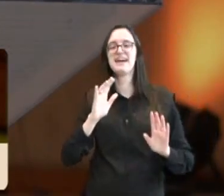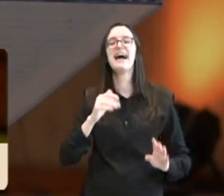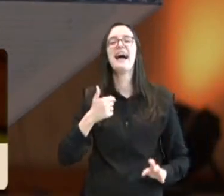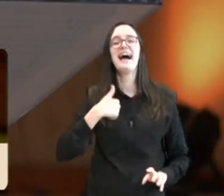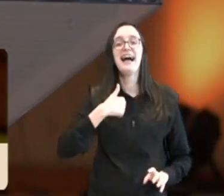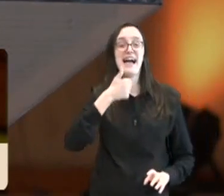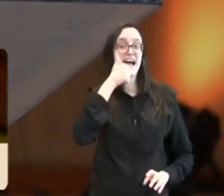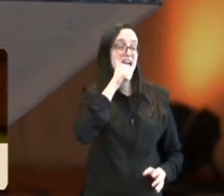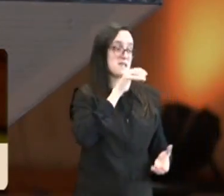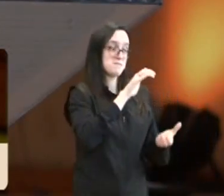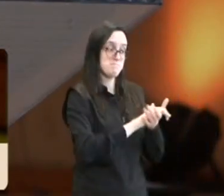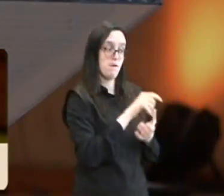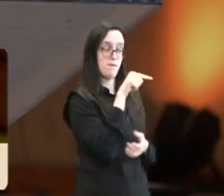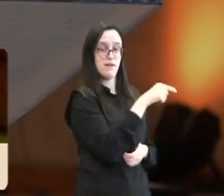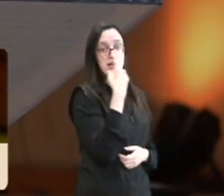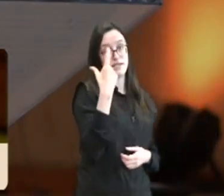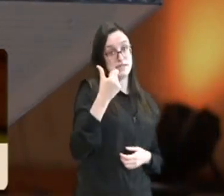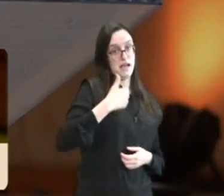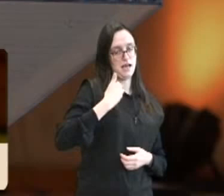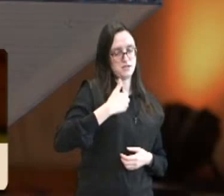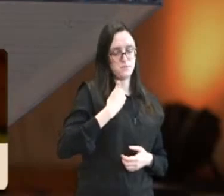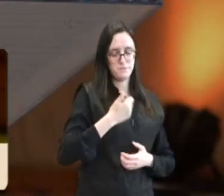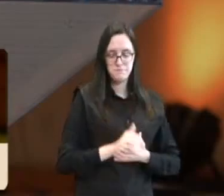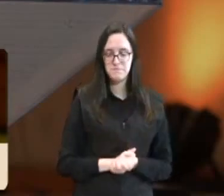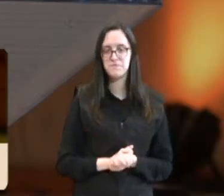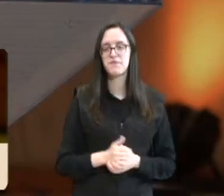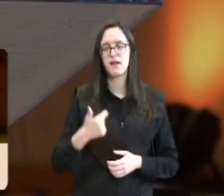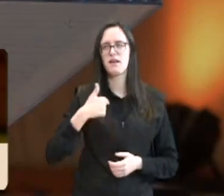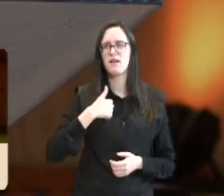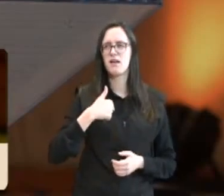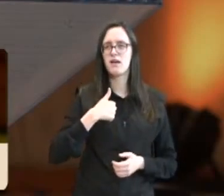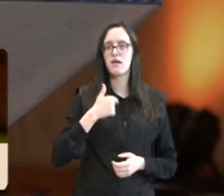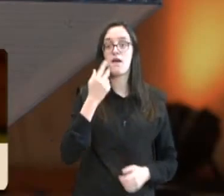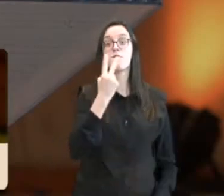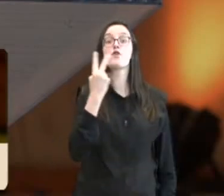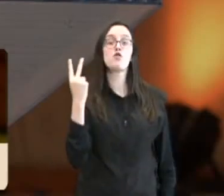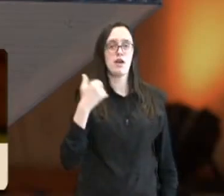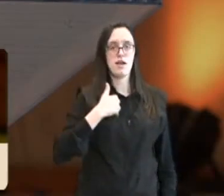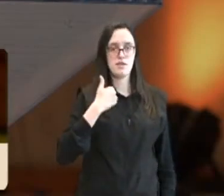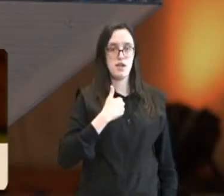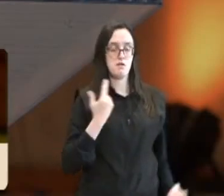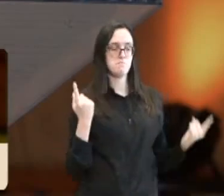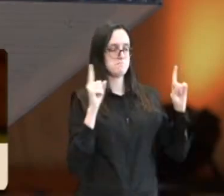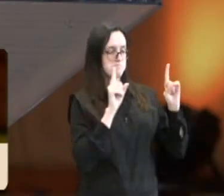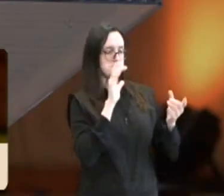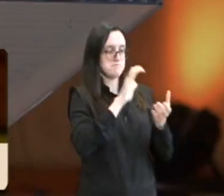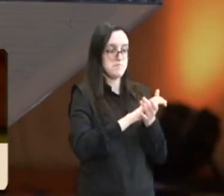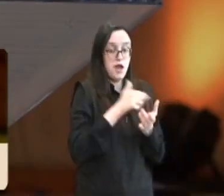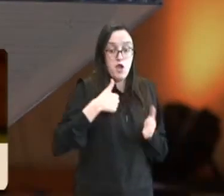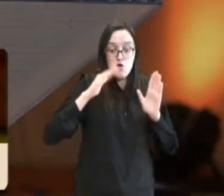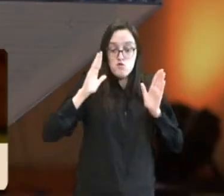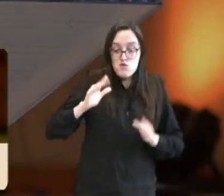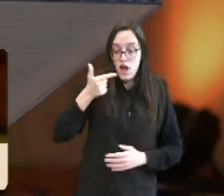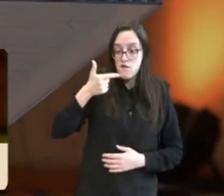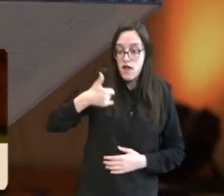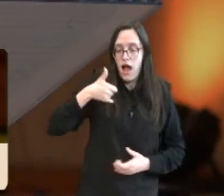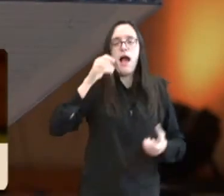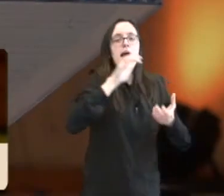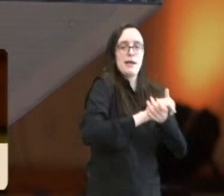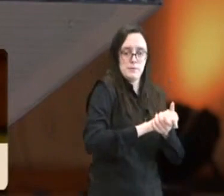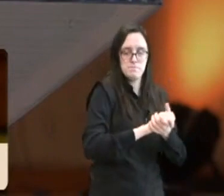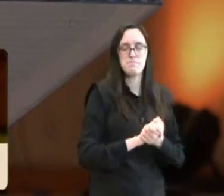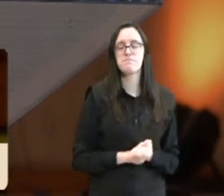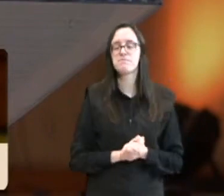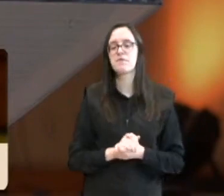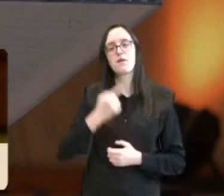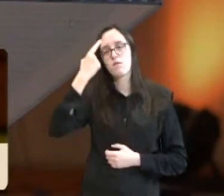A minha esposa tinha 16 anos. E eu tinha 22. Tinha feito 22. E um dia,